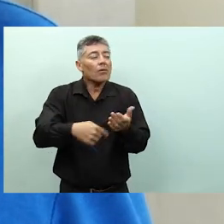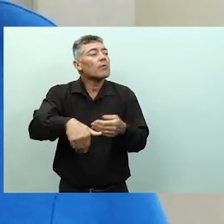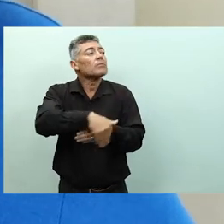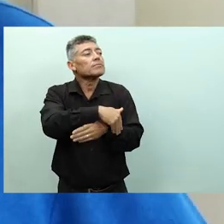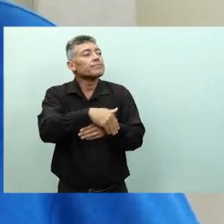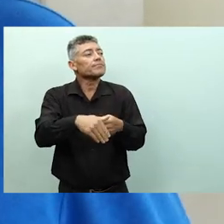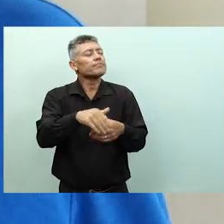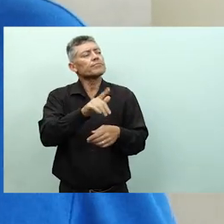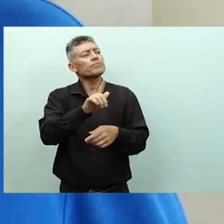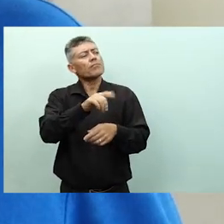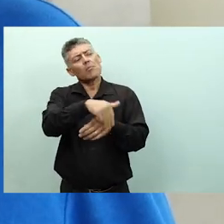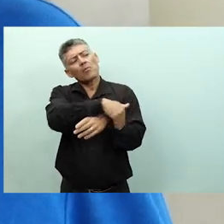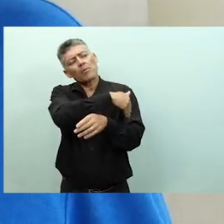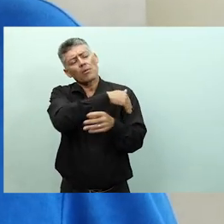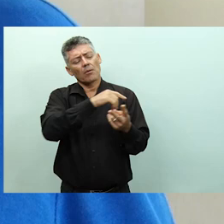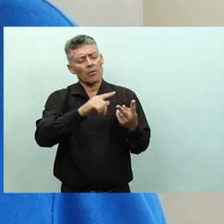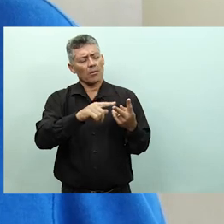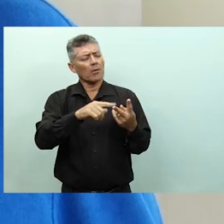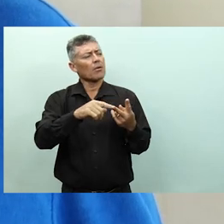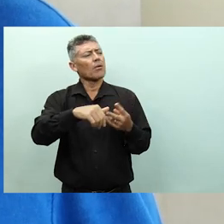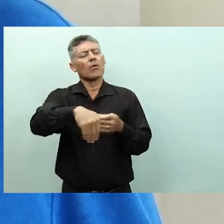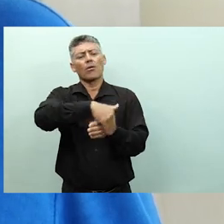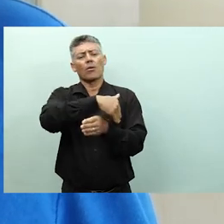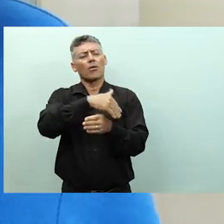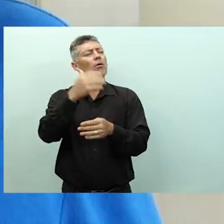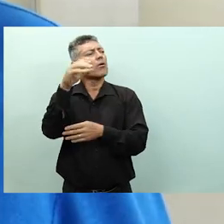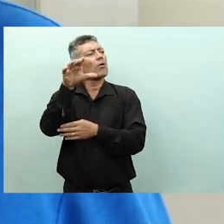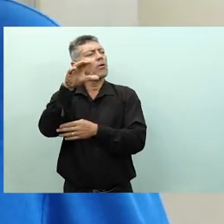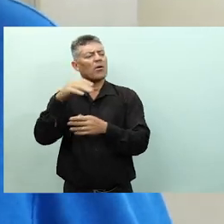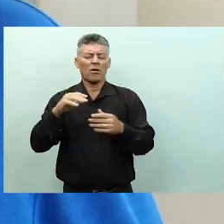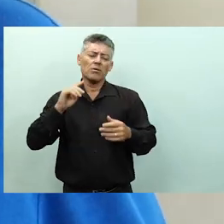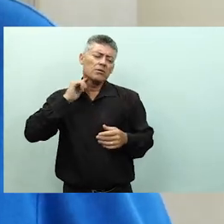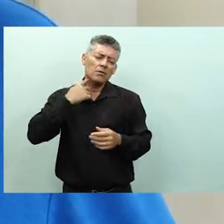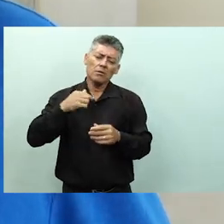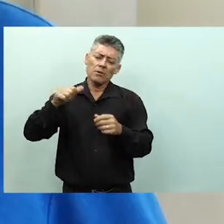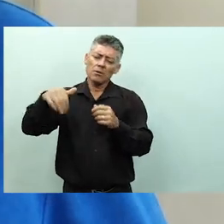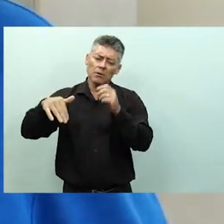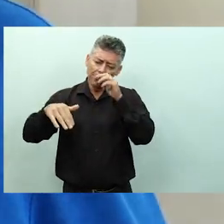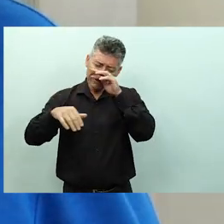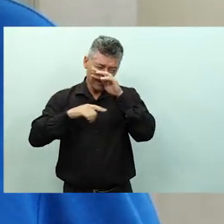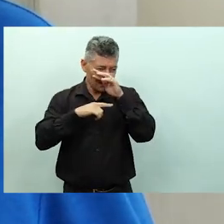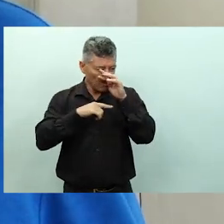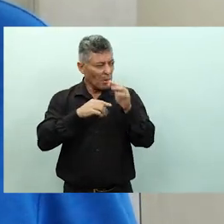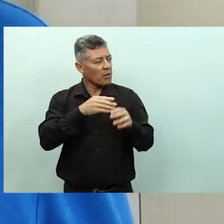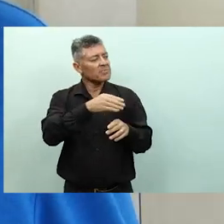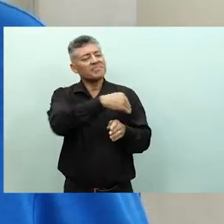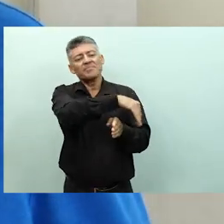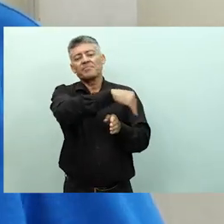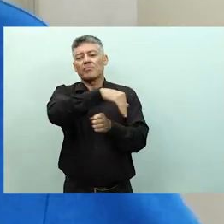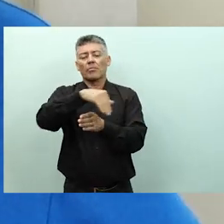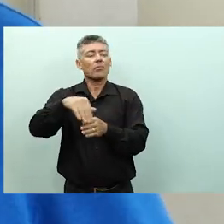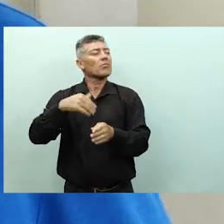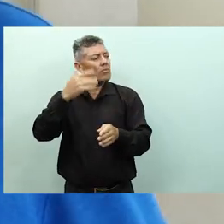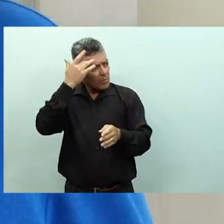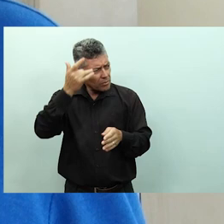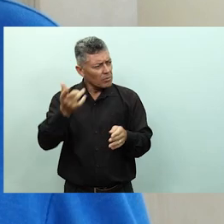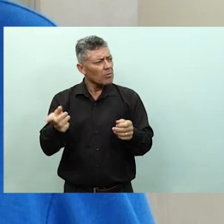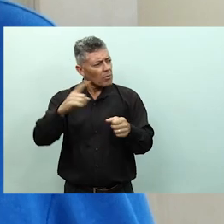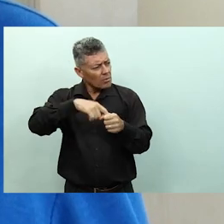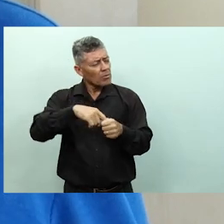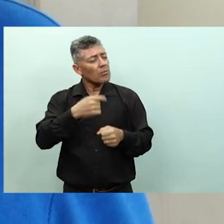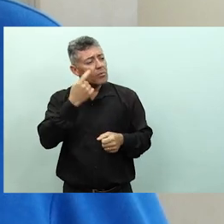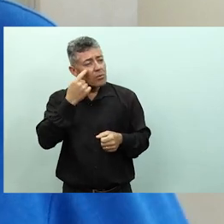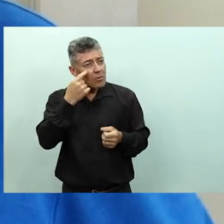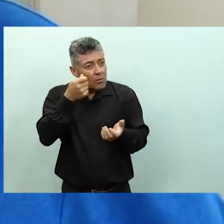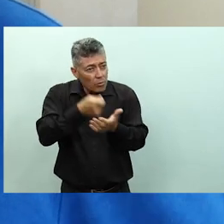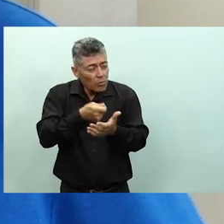na rua Guanabara, na rua, lá aqui em Mãe Luísa, tem lixo, tem aquilo, você passa para limpar aqui, amanhã eu passo de novo. Quer dizer,